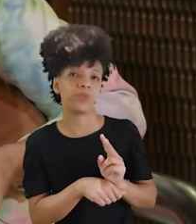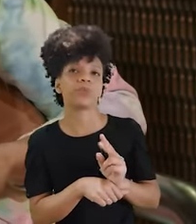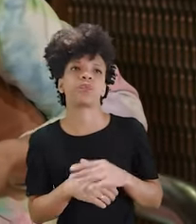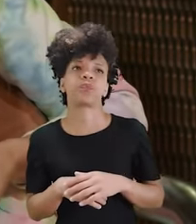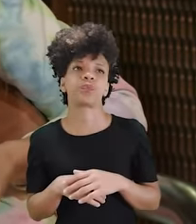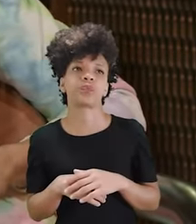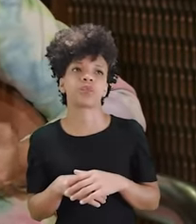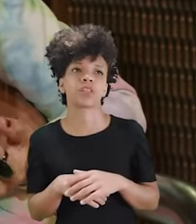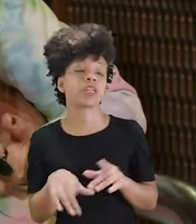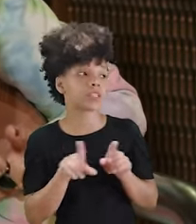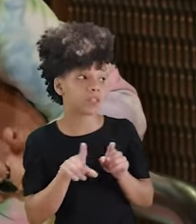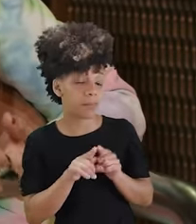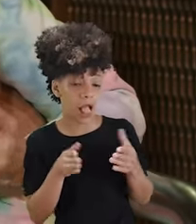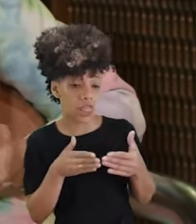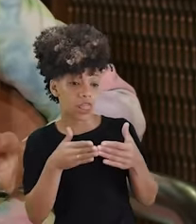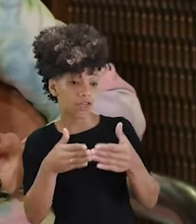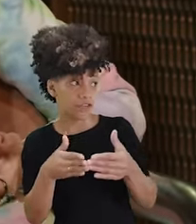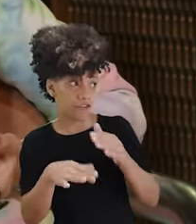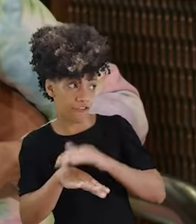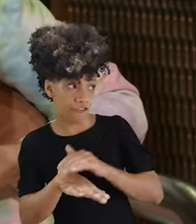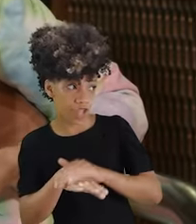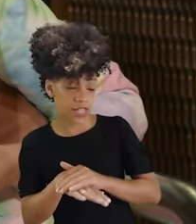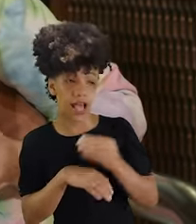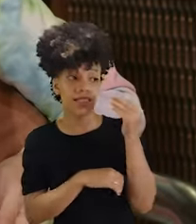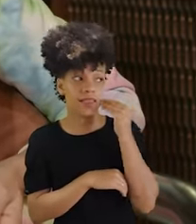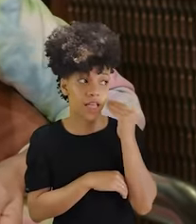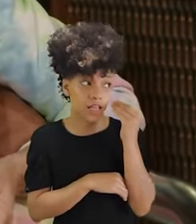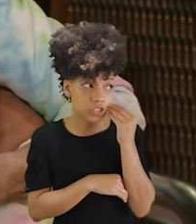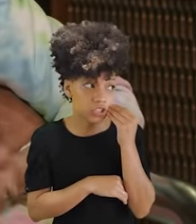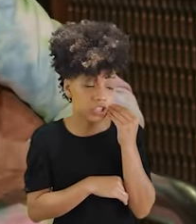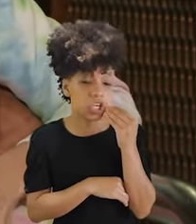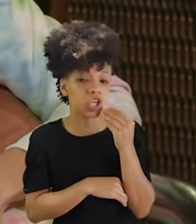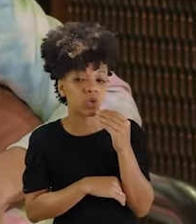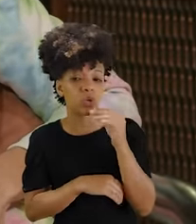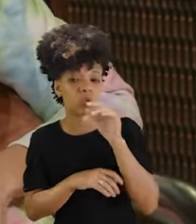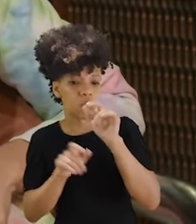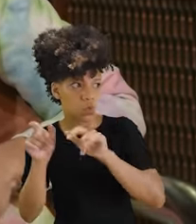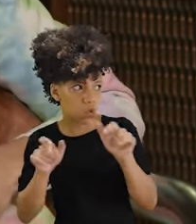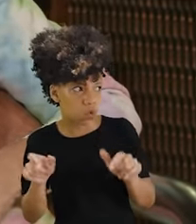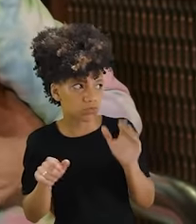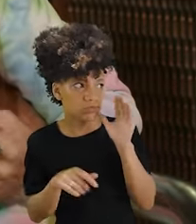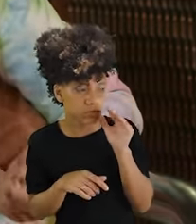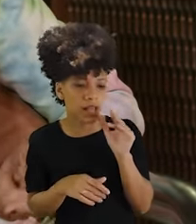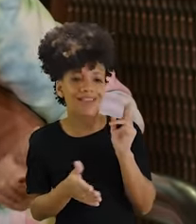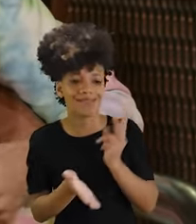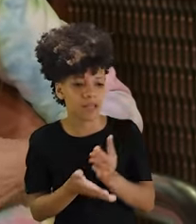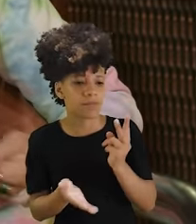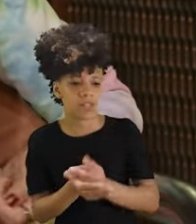né os navios fazem testes com a tripulação